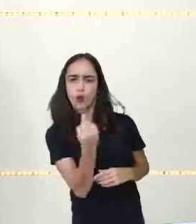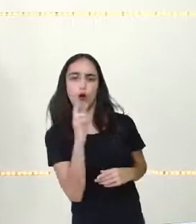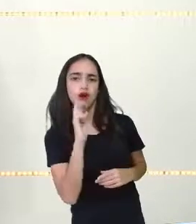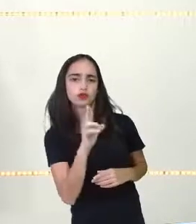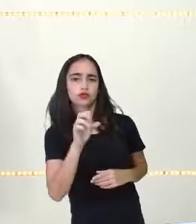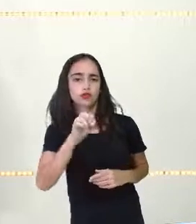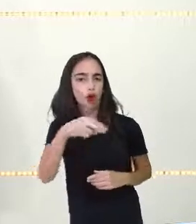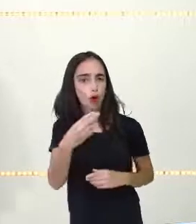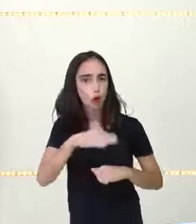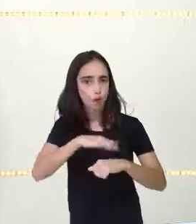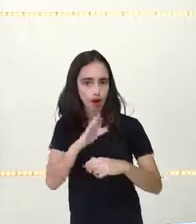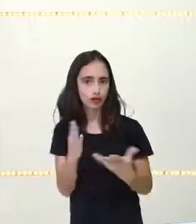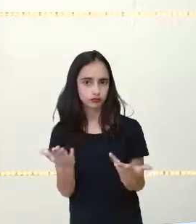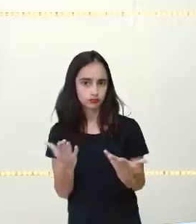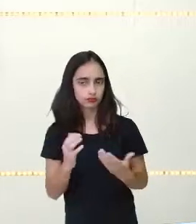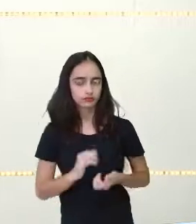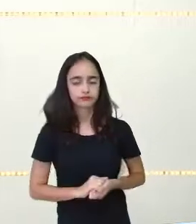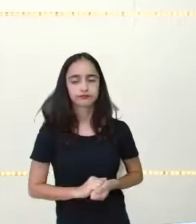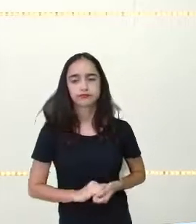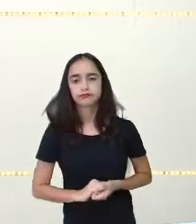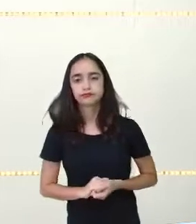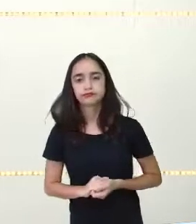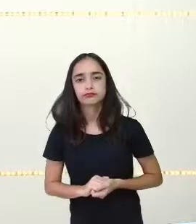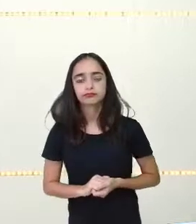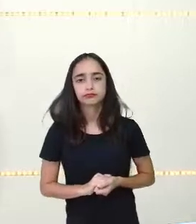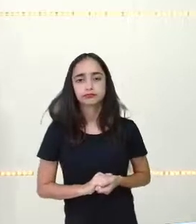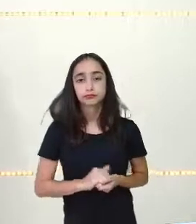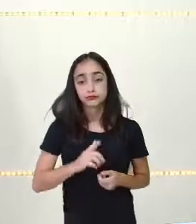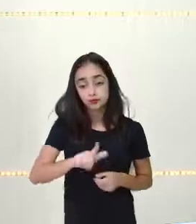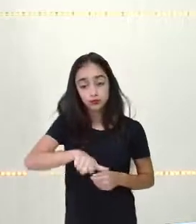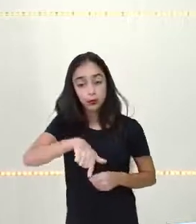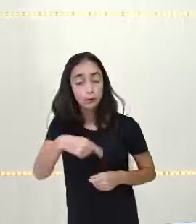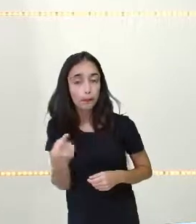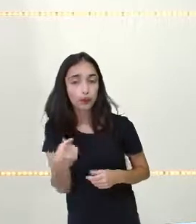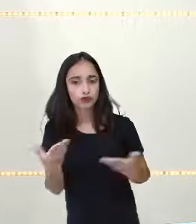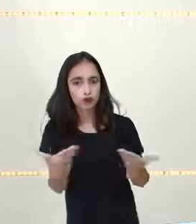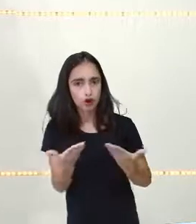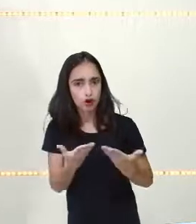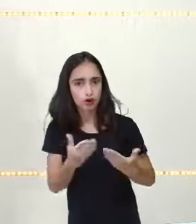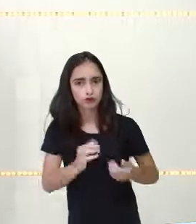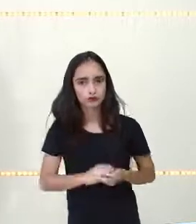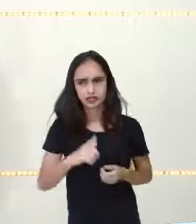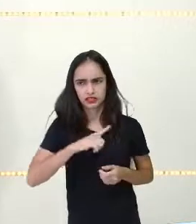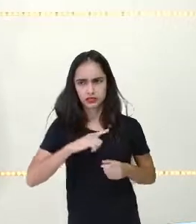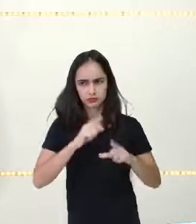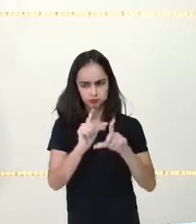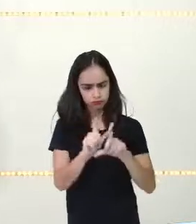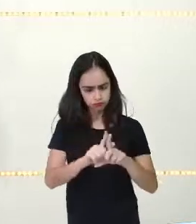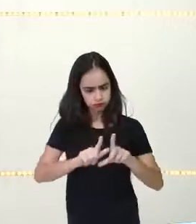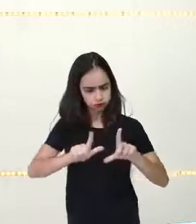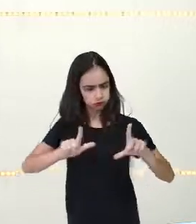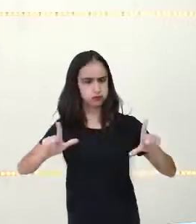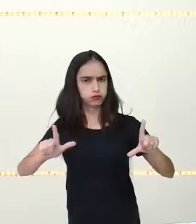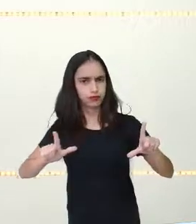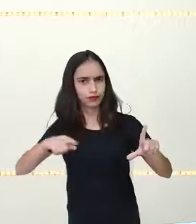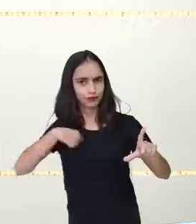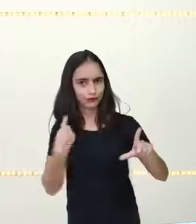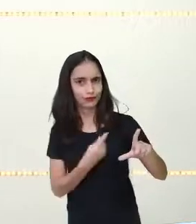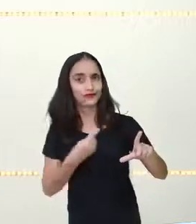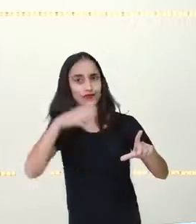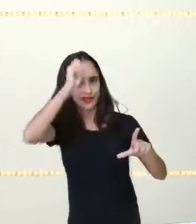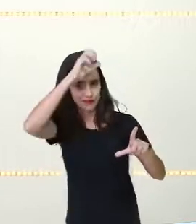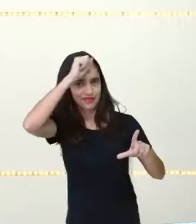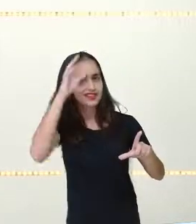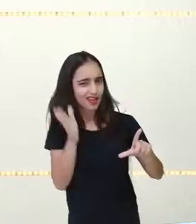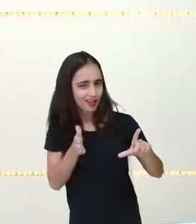se está no singular apenas uma vamos para a próxima questão tem aqui a tirinha trabalhamos essa semana a questão das